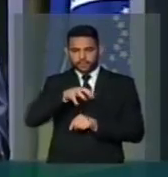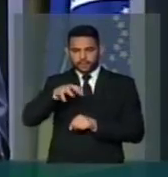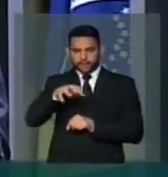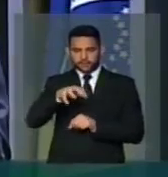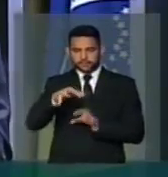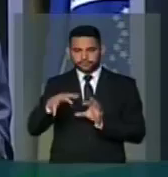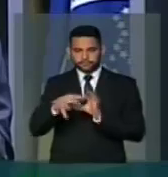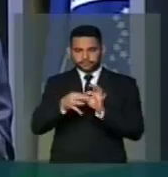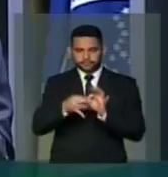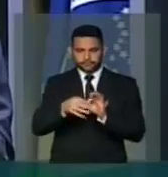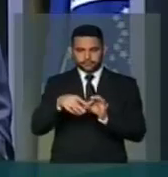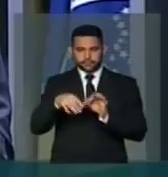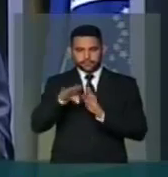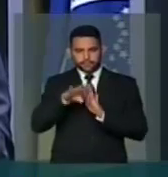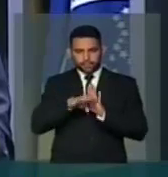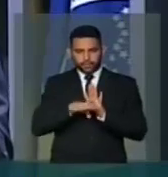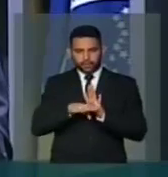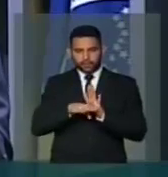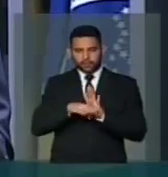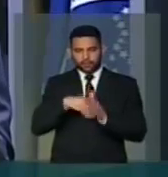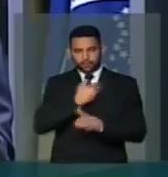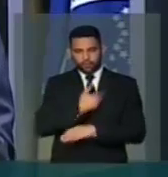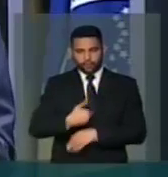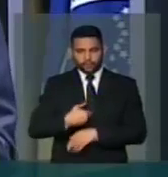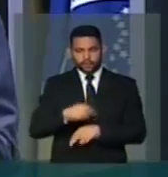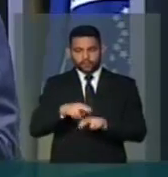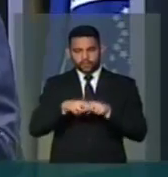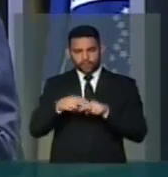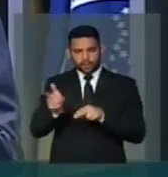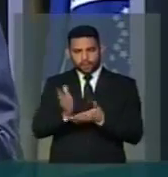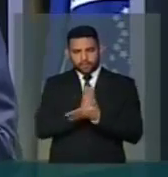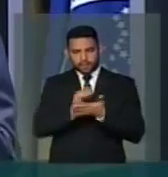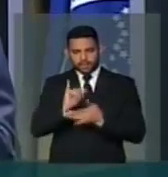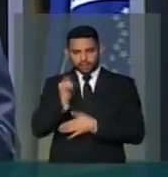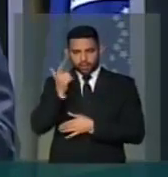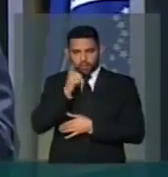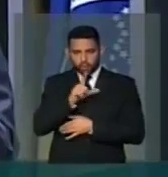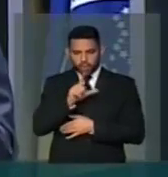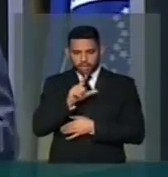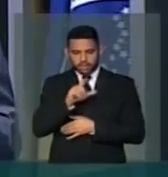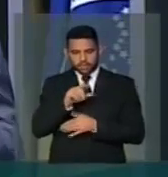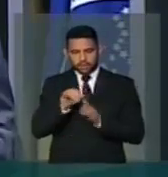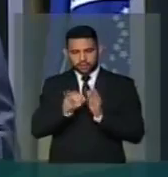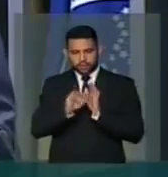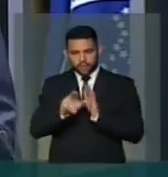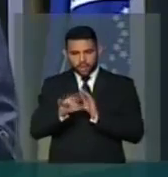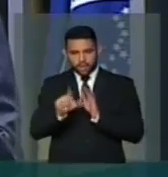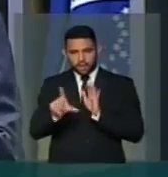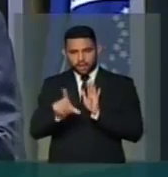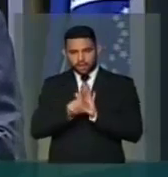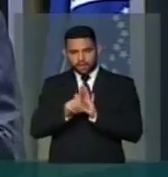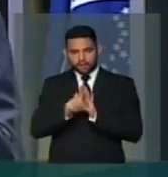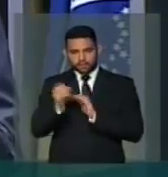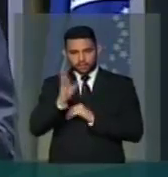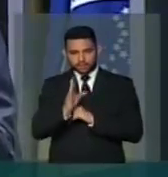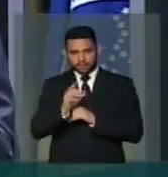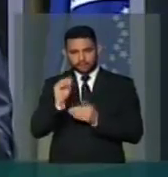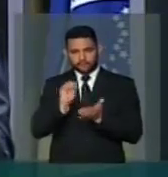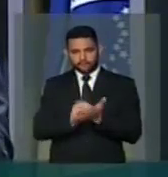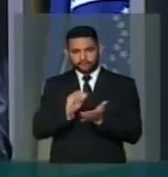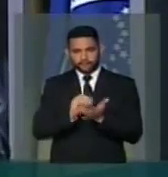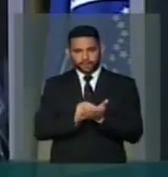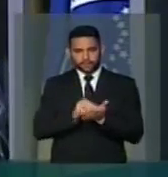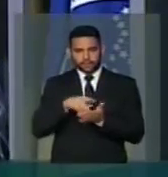intersetorialidade entre as políticas públicas. Apesar de suas inegáveis conquistas ao arcabouço legal brasileiro, ainda